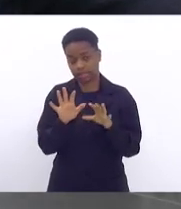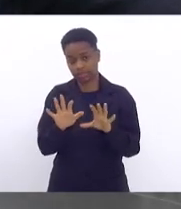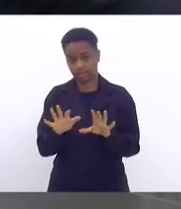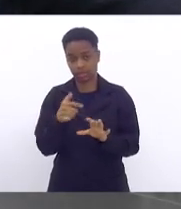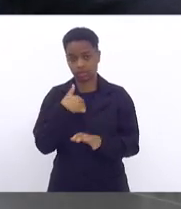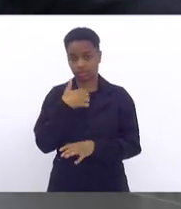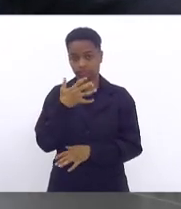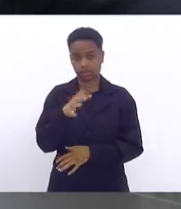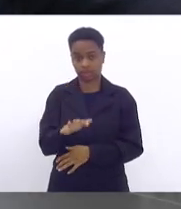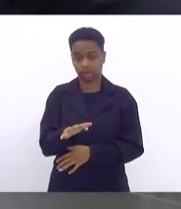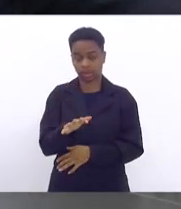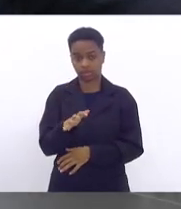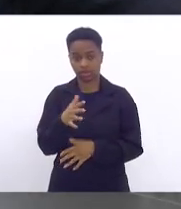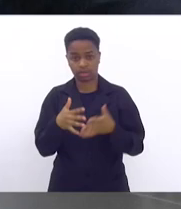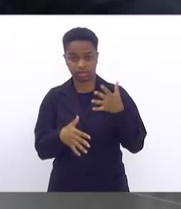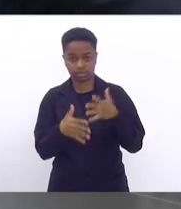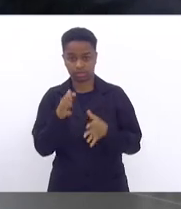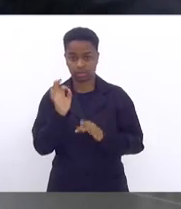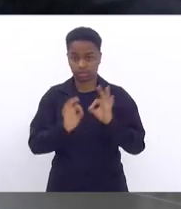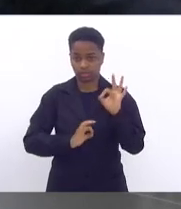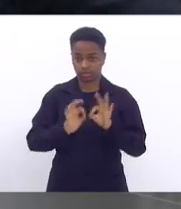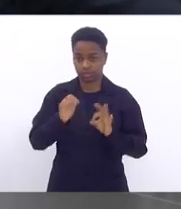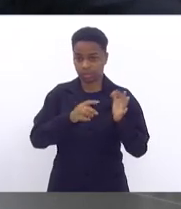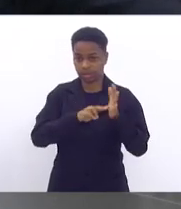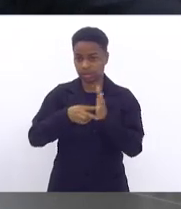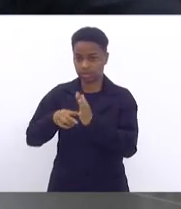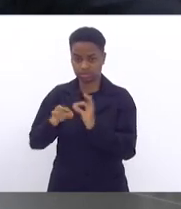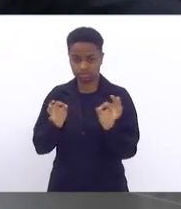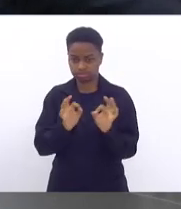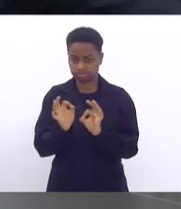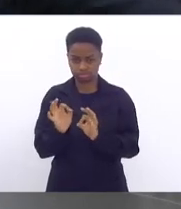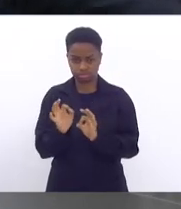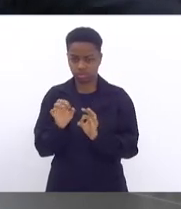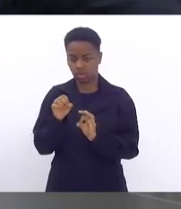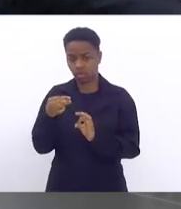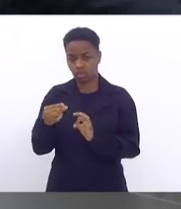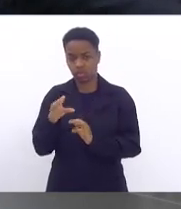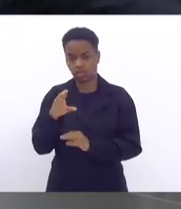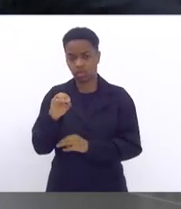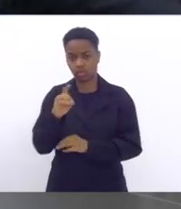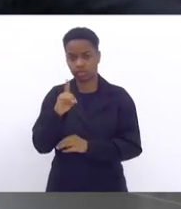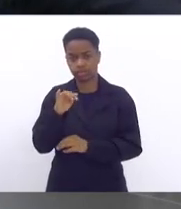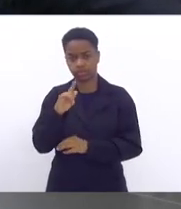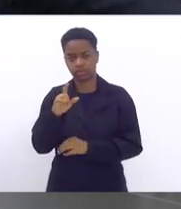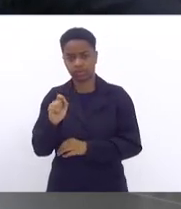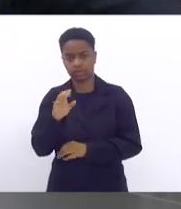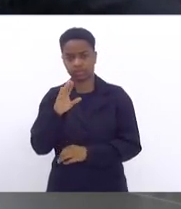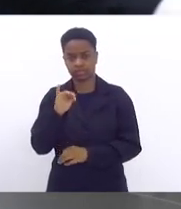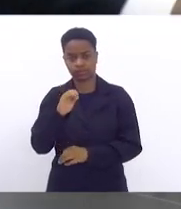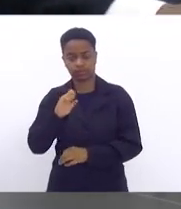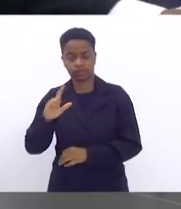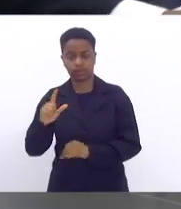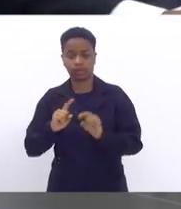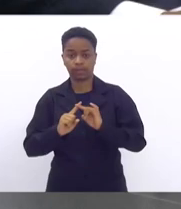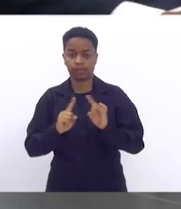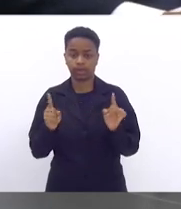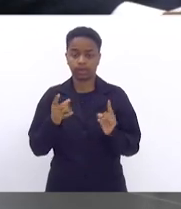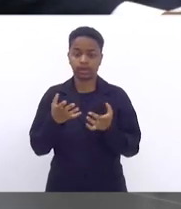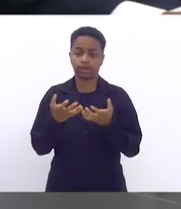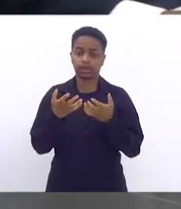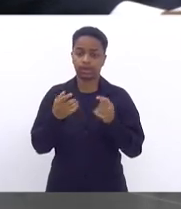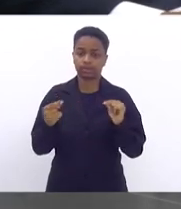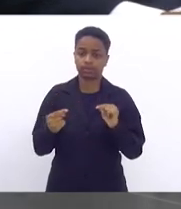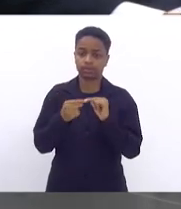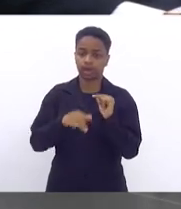querendo interferir na organização dos condomínios, nem no âmbito, nem no Código Civil, nem no município, mas na questão